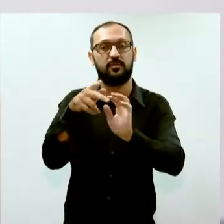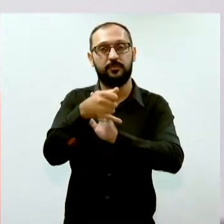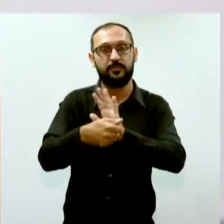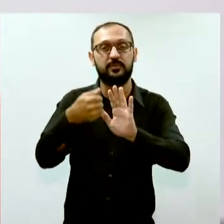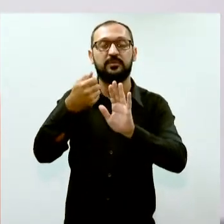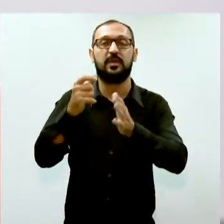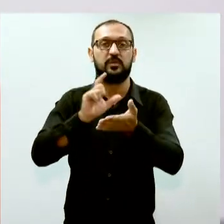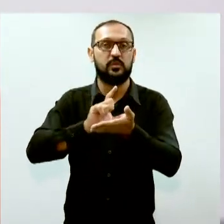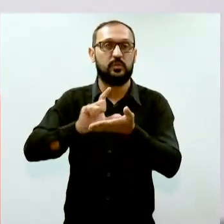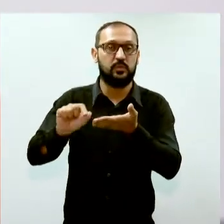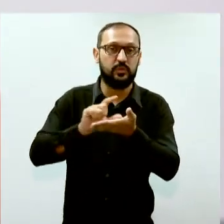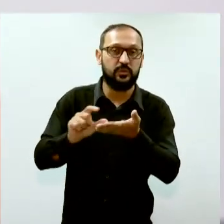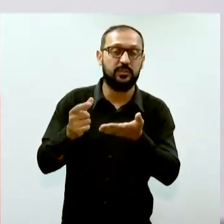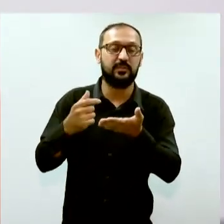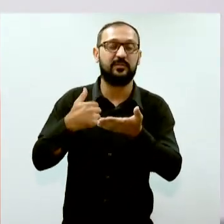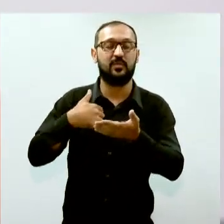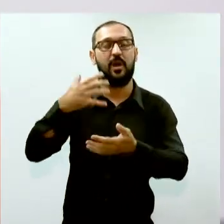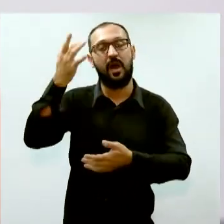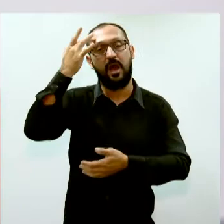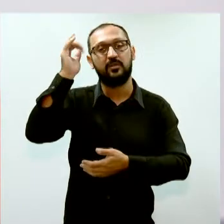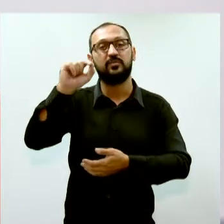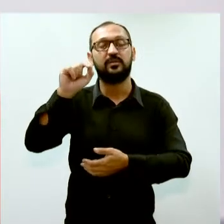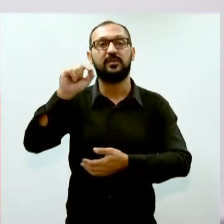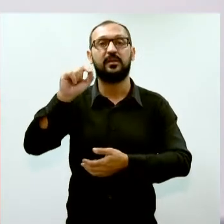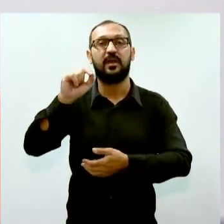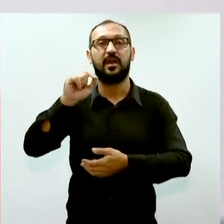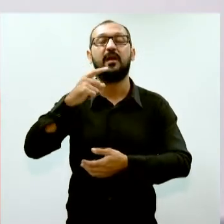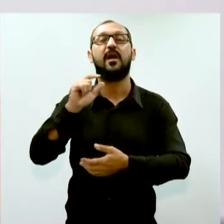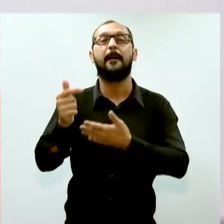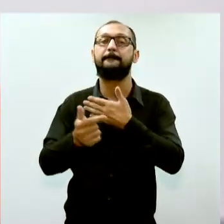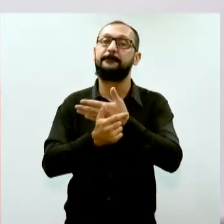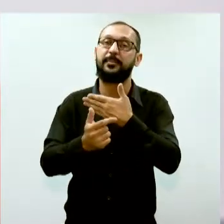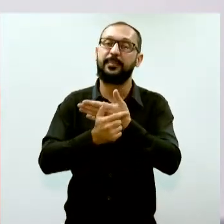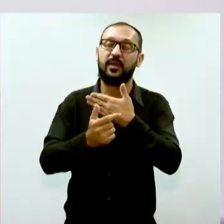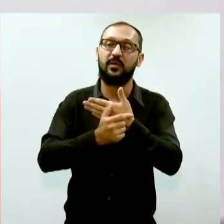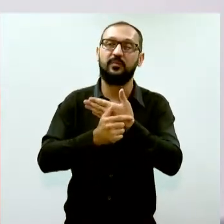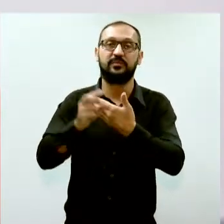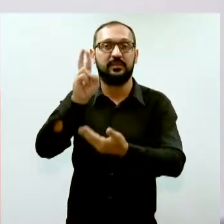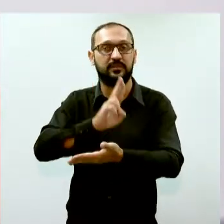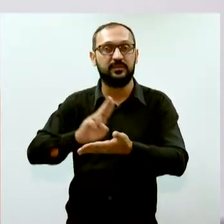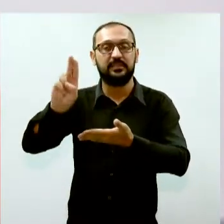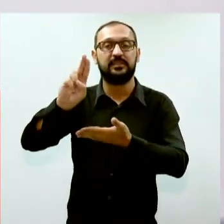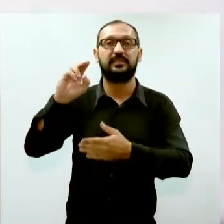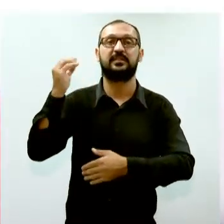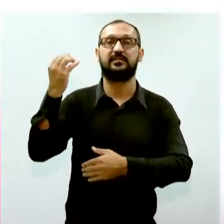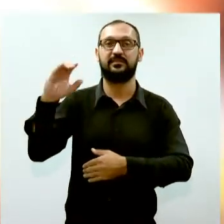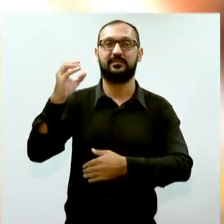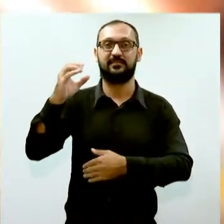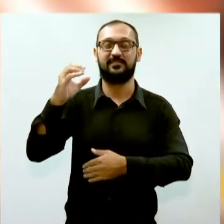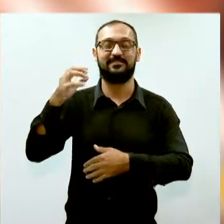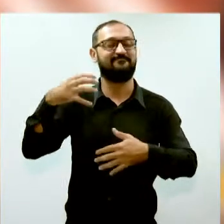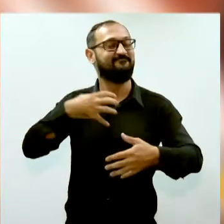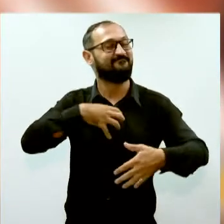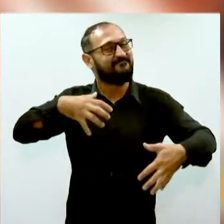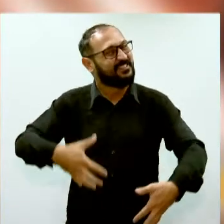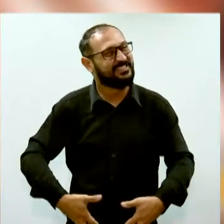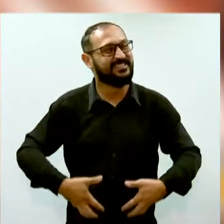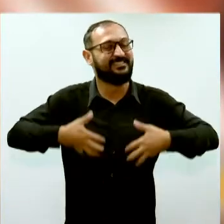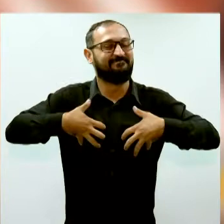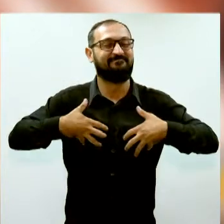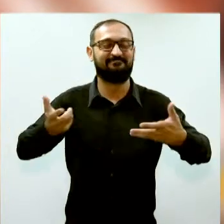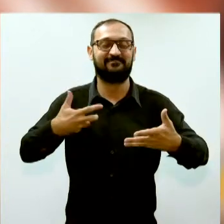de artigos, né? E eu acho que é esse o papel da universidade, é esse o papel da ciência, e me honra muito essa